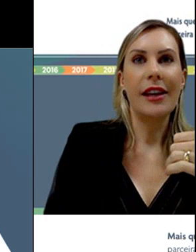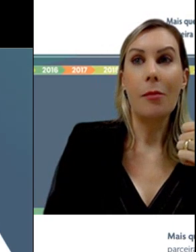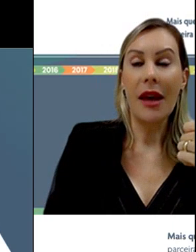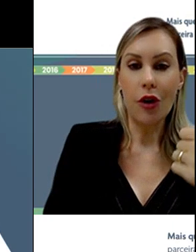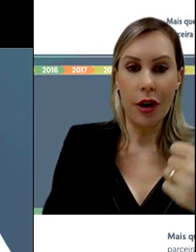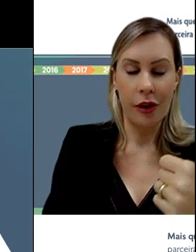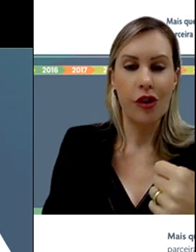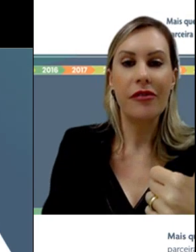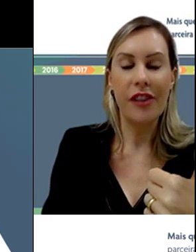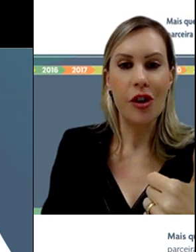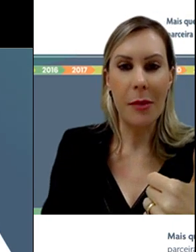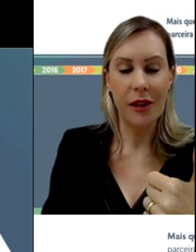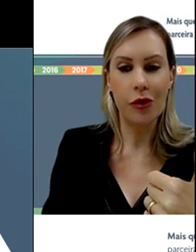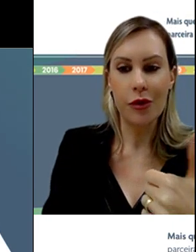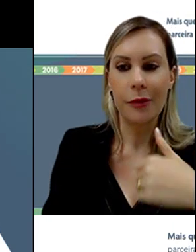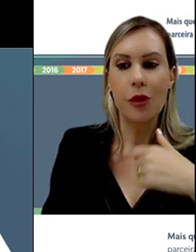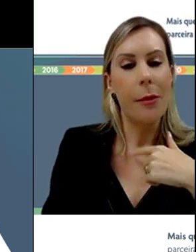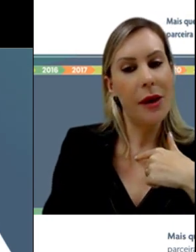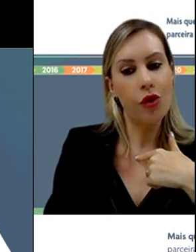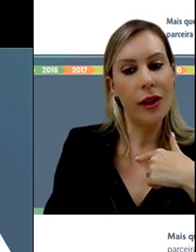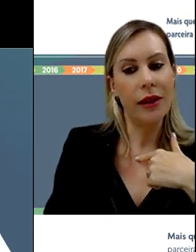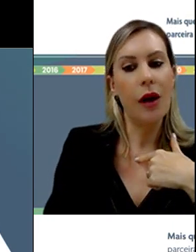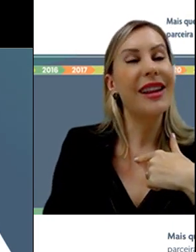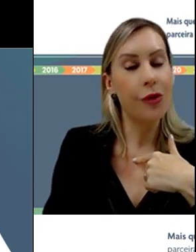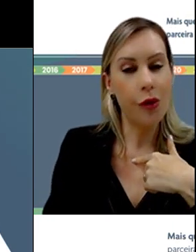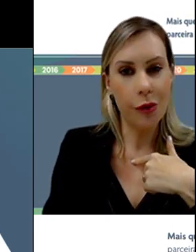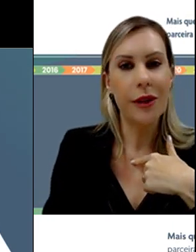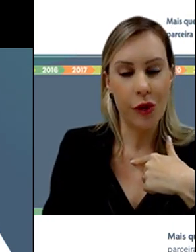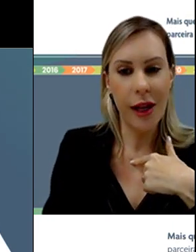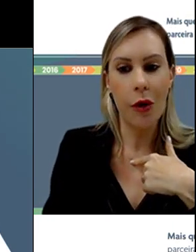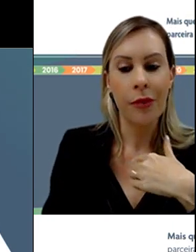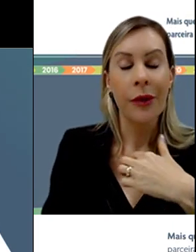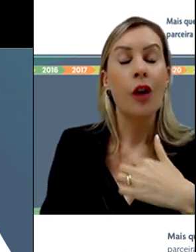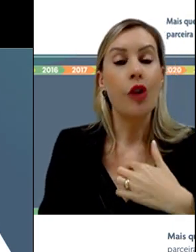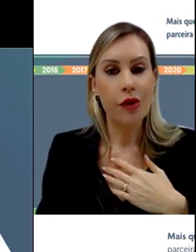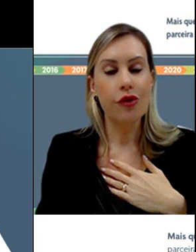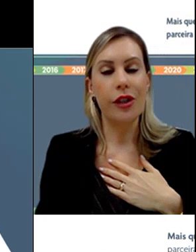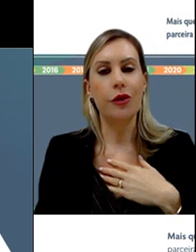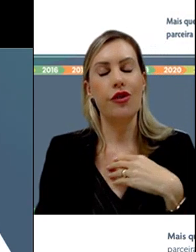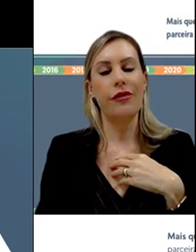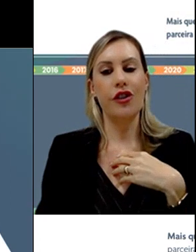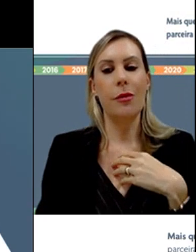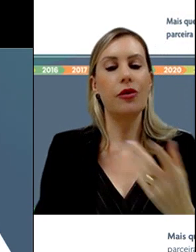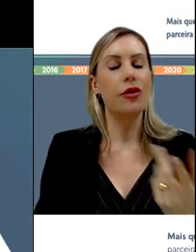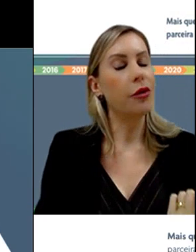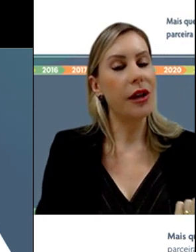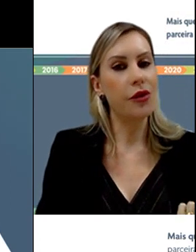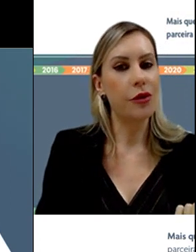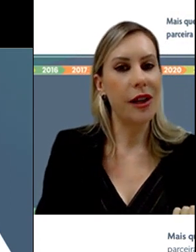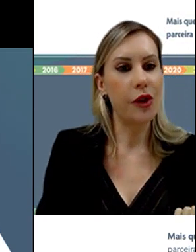alguém que entende melhor de investimentos do que Banco Central e Tesouro Nacional? Nosso diretor de